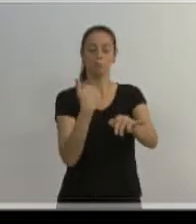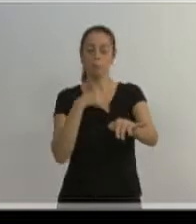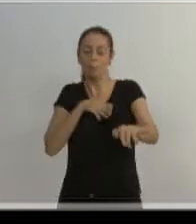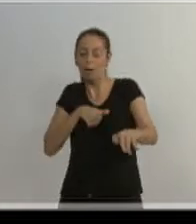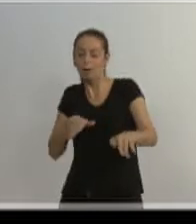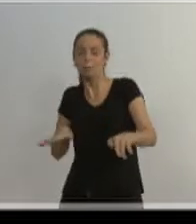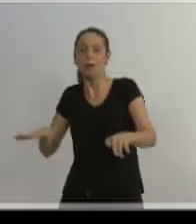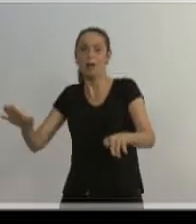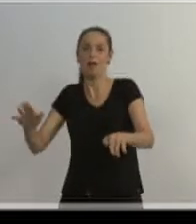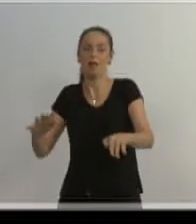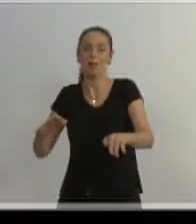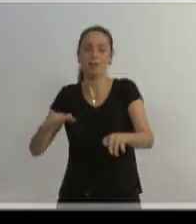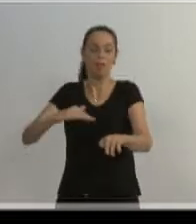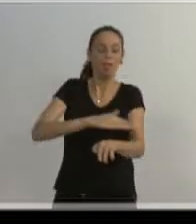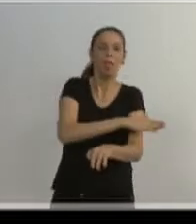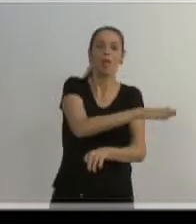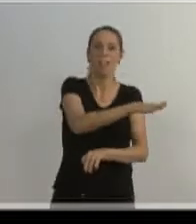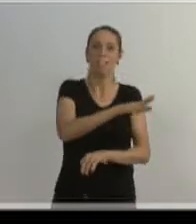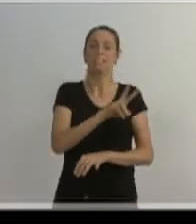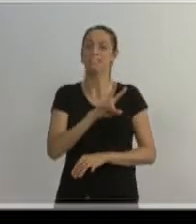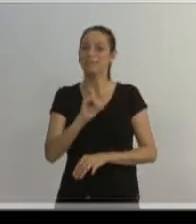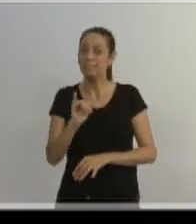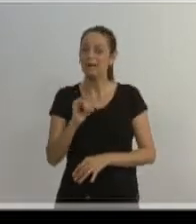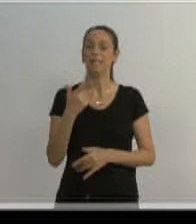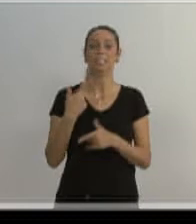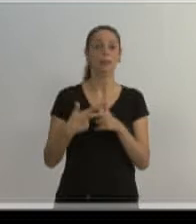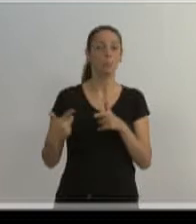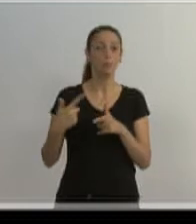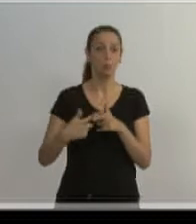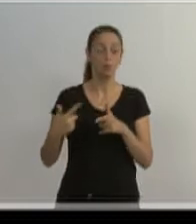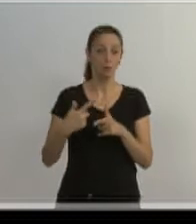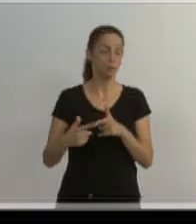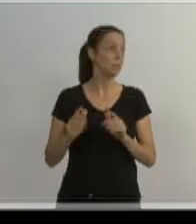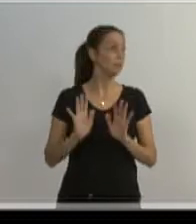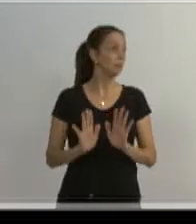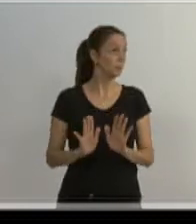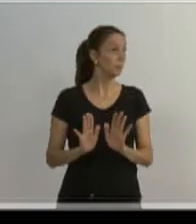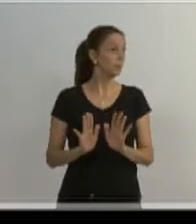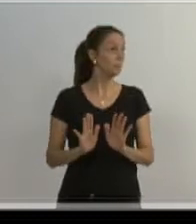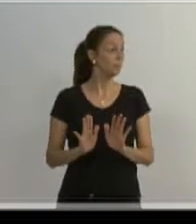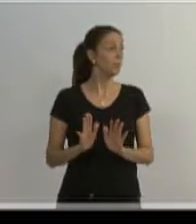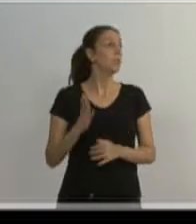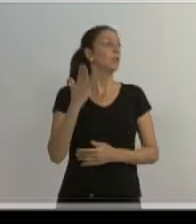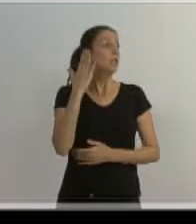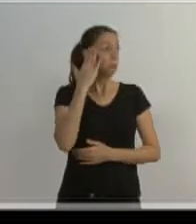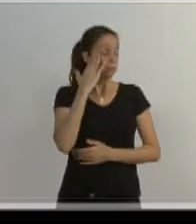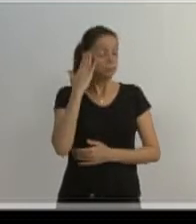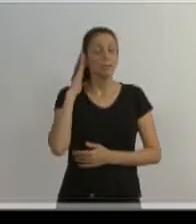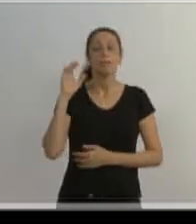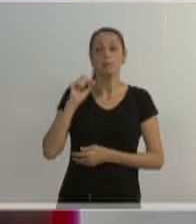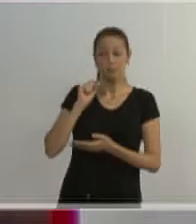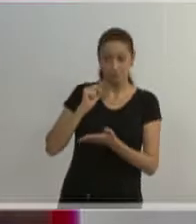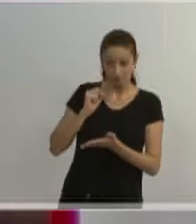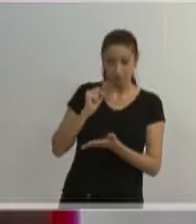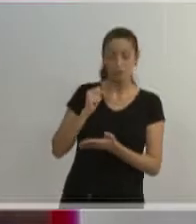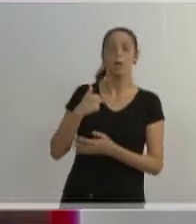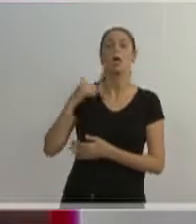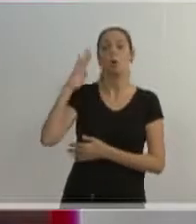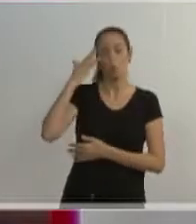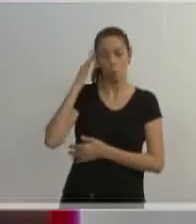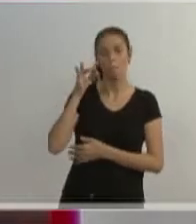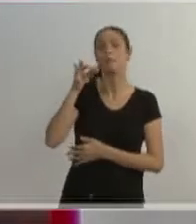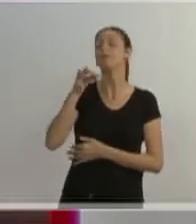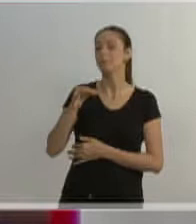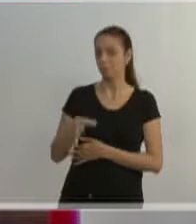a ponto para seguir em direção à ponta aguda cei vereador se compreende a